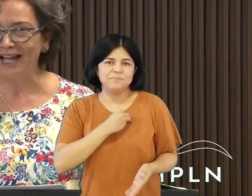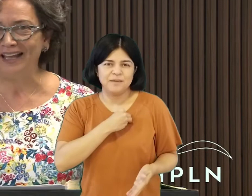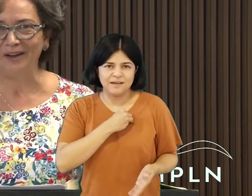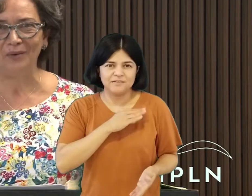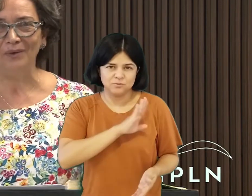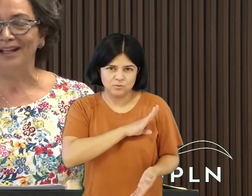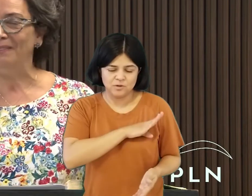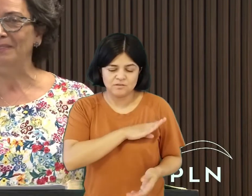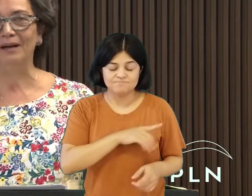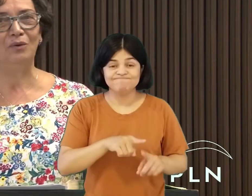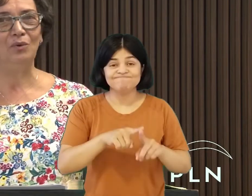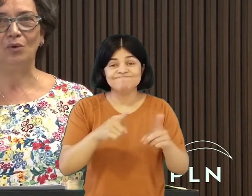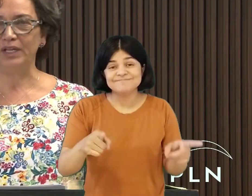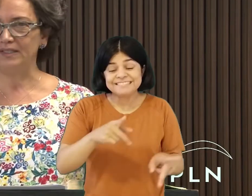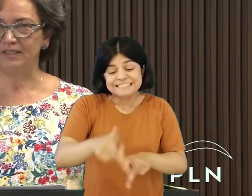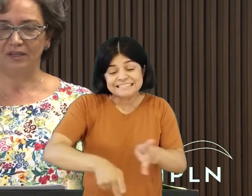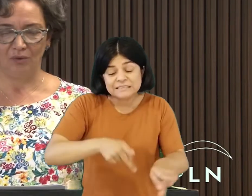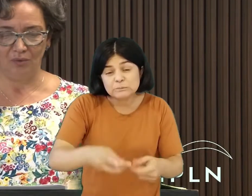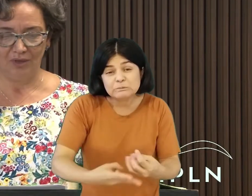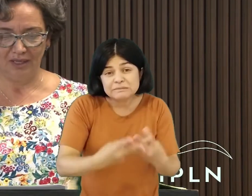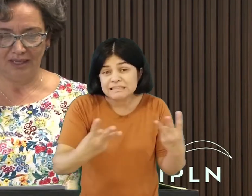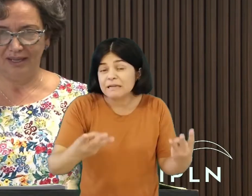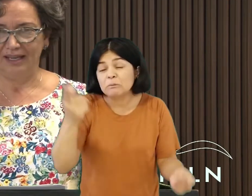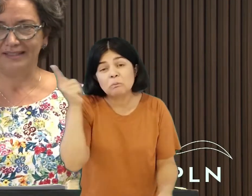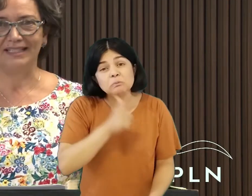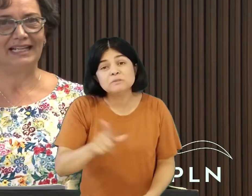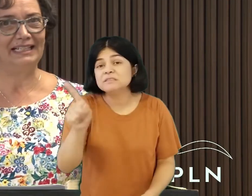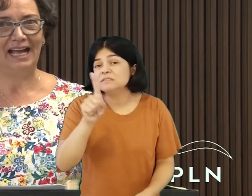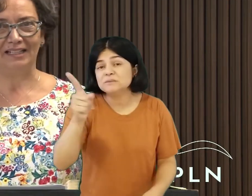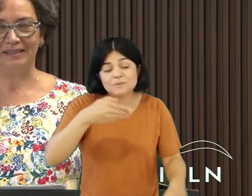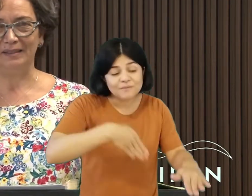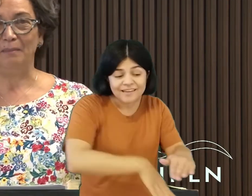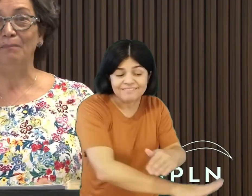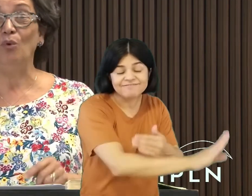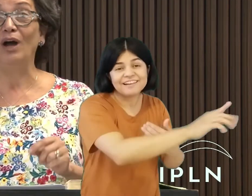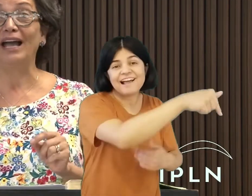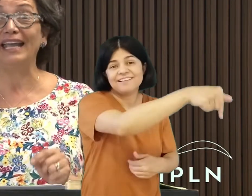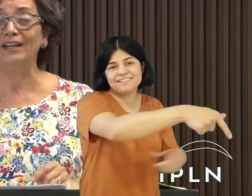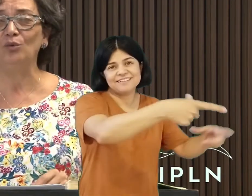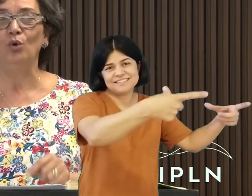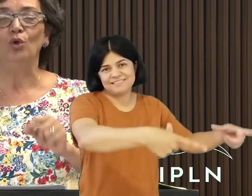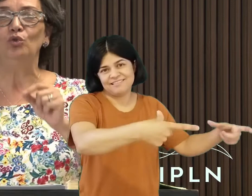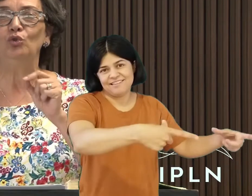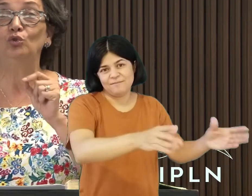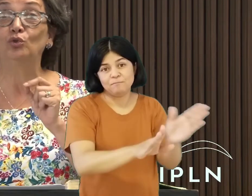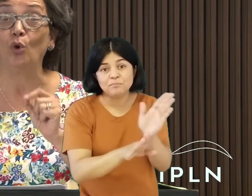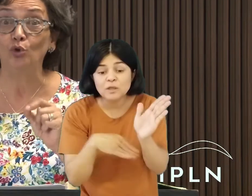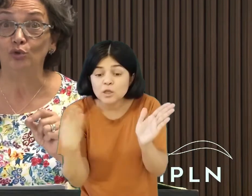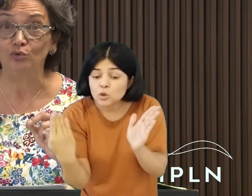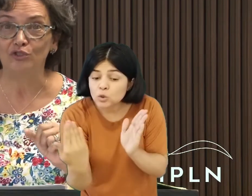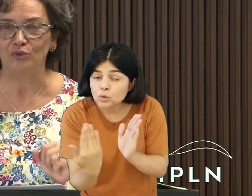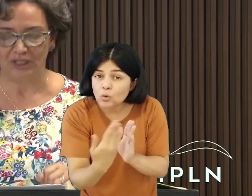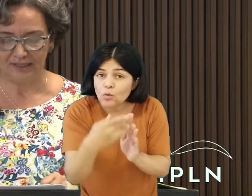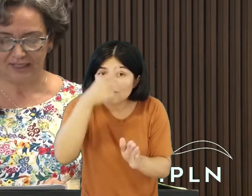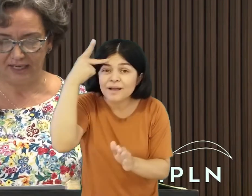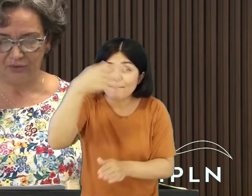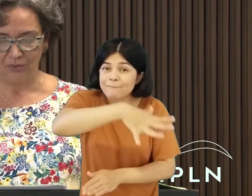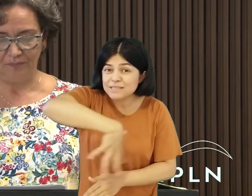de Israel não conheceu essa Canaã. Morreram todos no